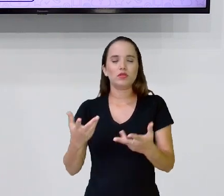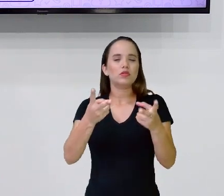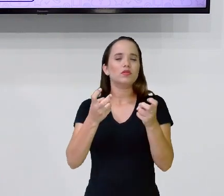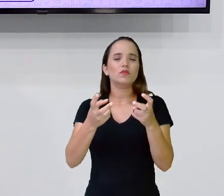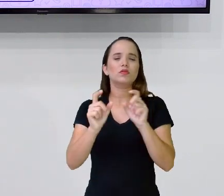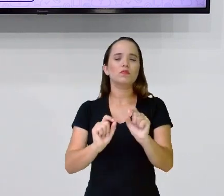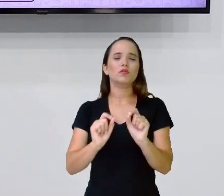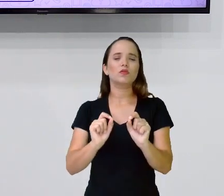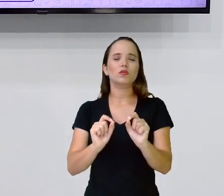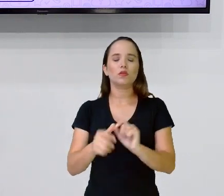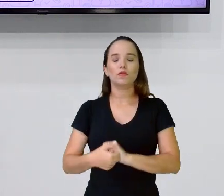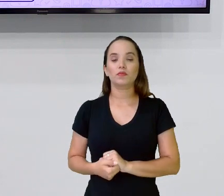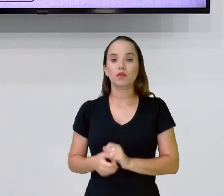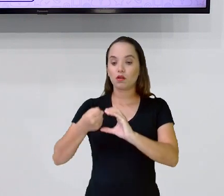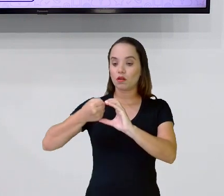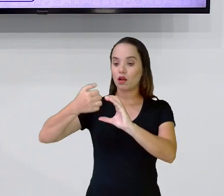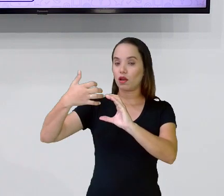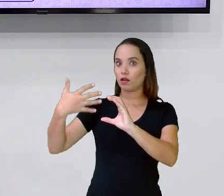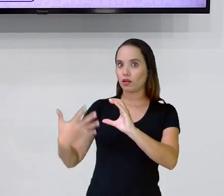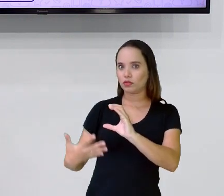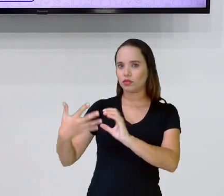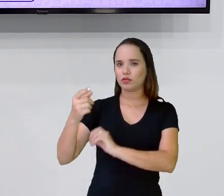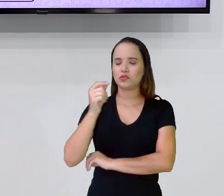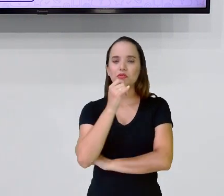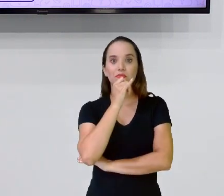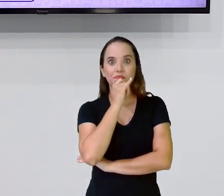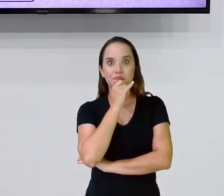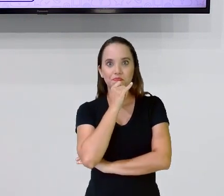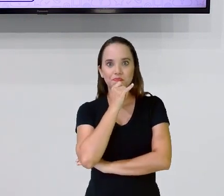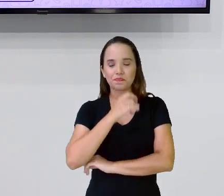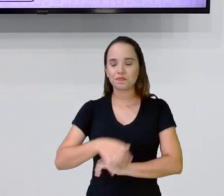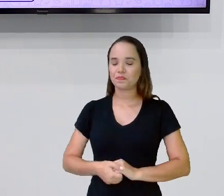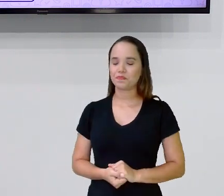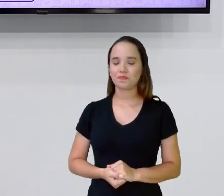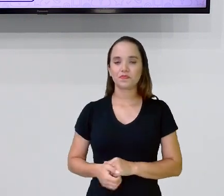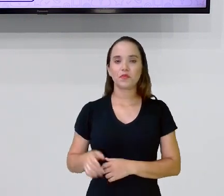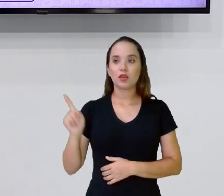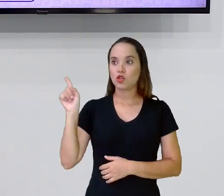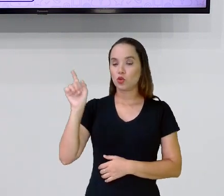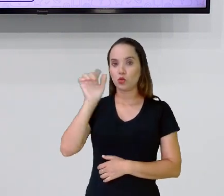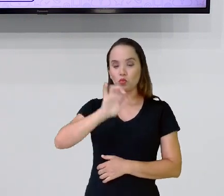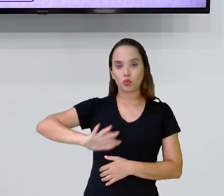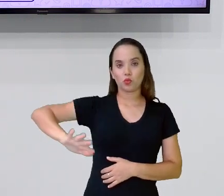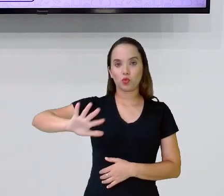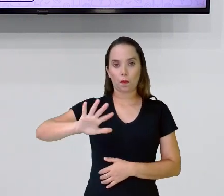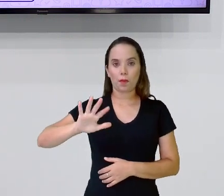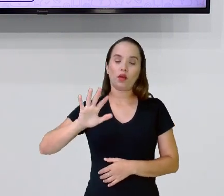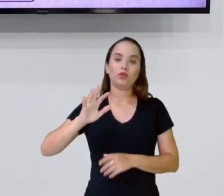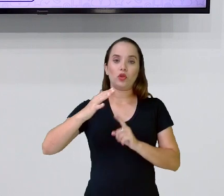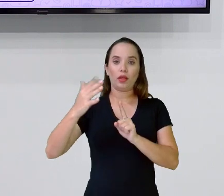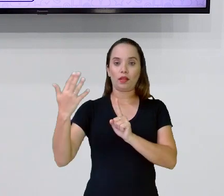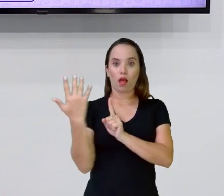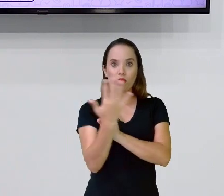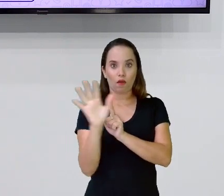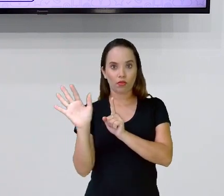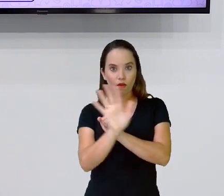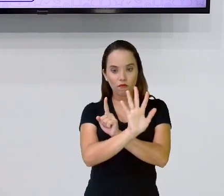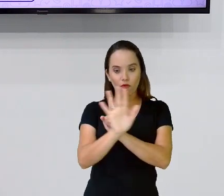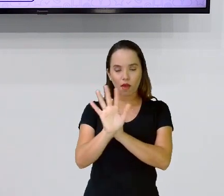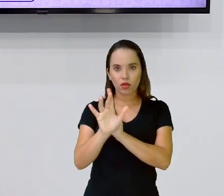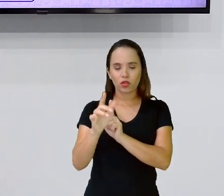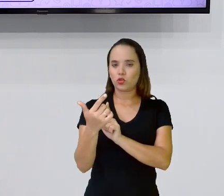gente consegue observar características. Por exemplo, nesse relevo aqui da frente, a gente não tem presença de neve.